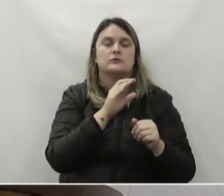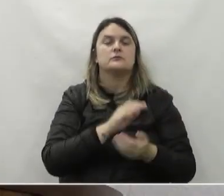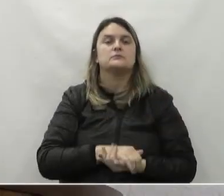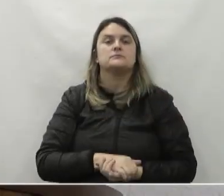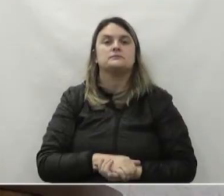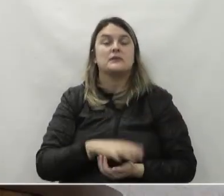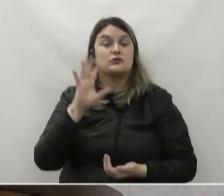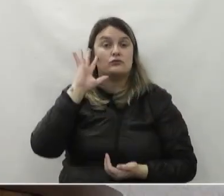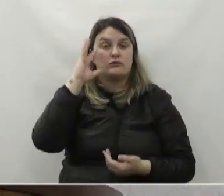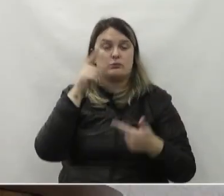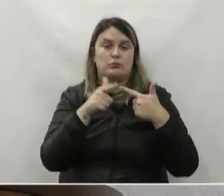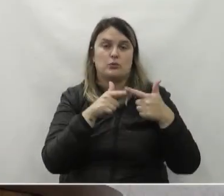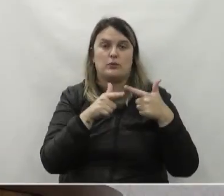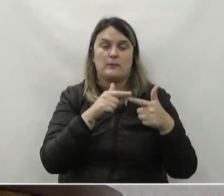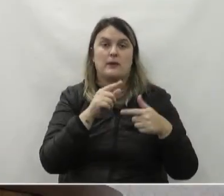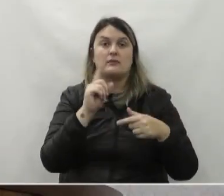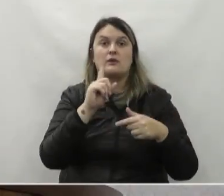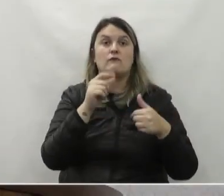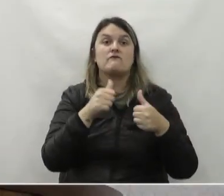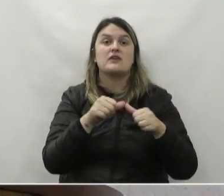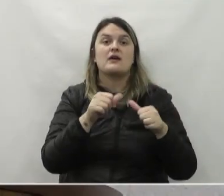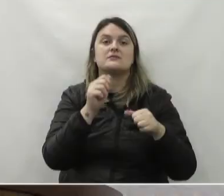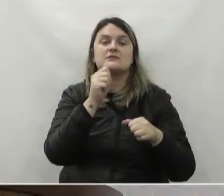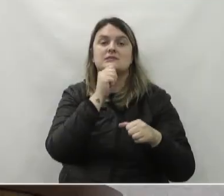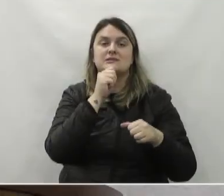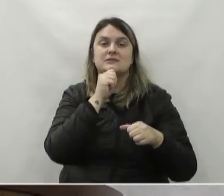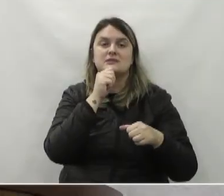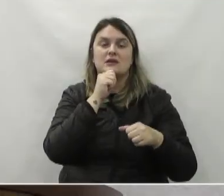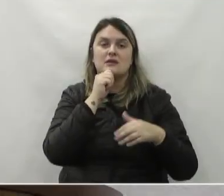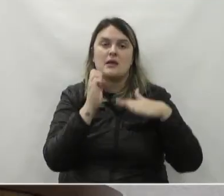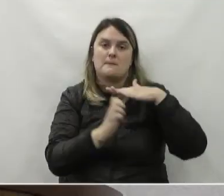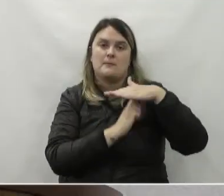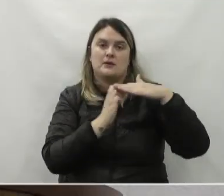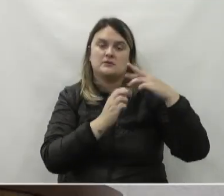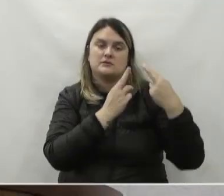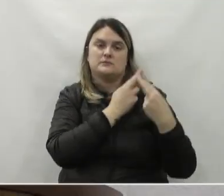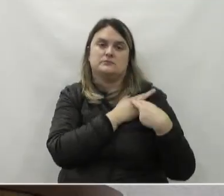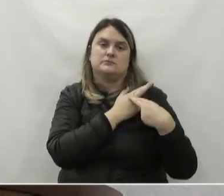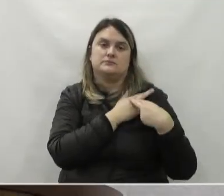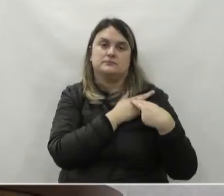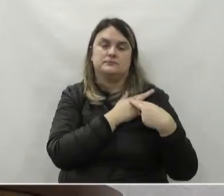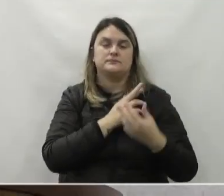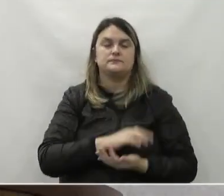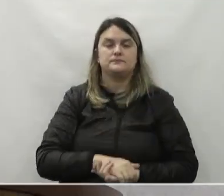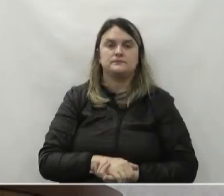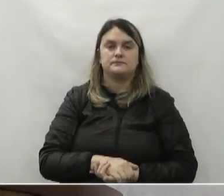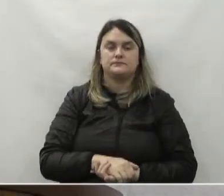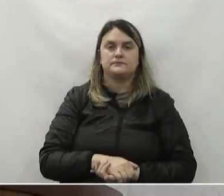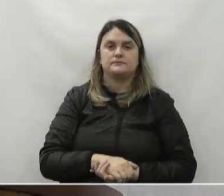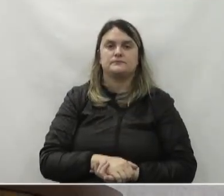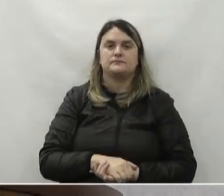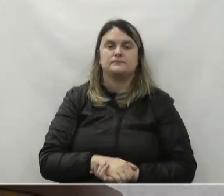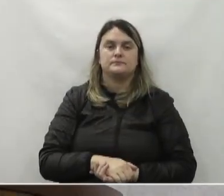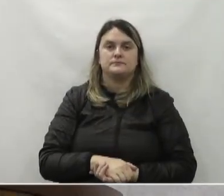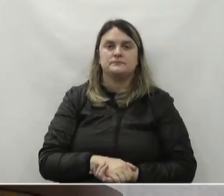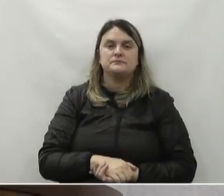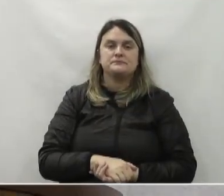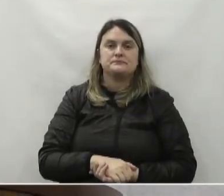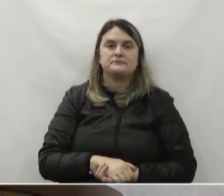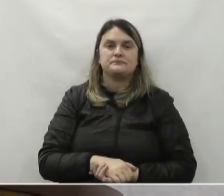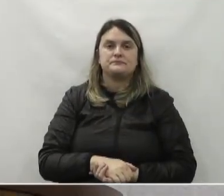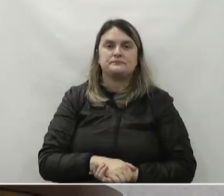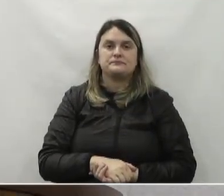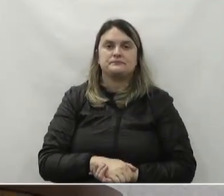possível, para que a gente não acabe ficando aí nas escuras, sem empresa, aí, para nem estar fazendo